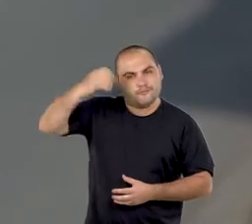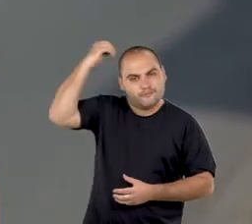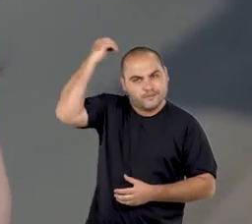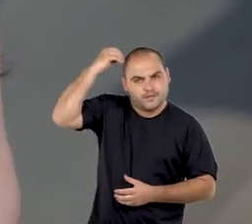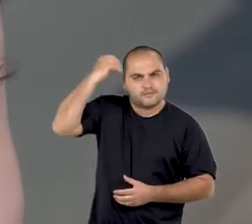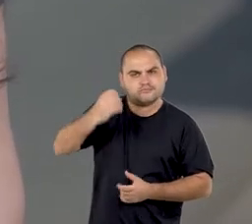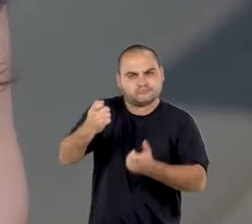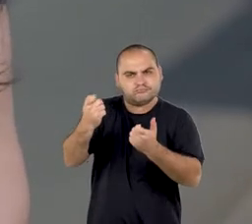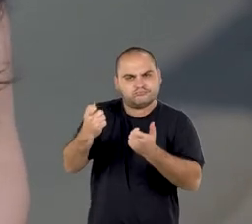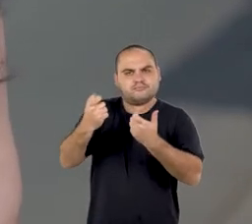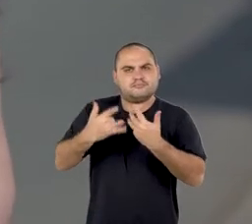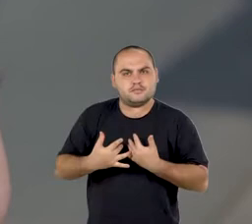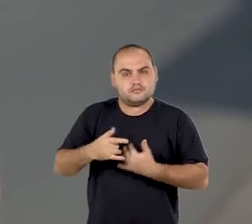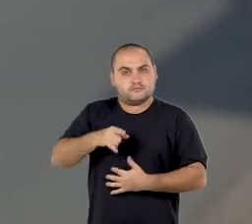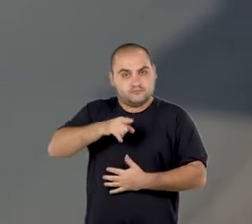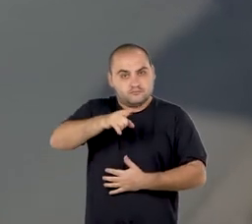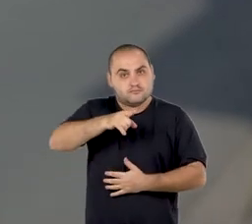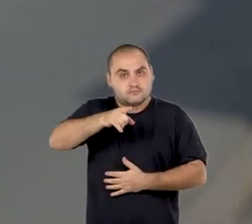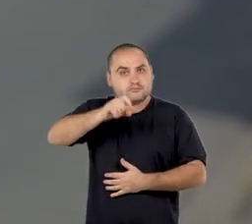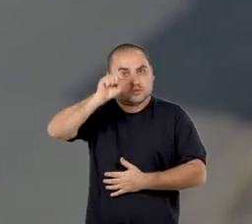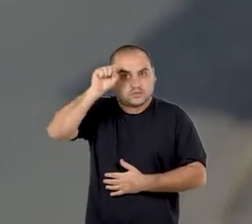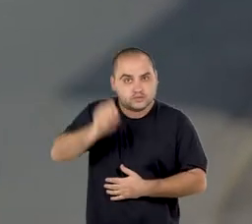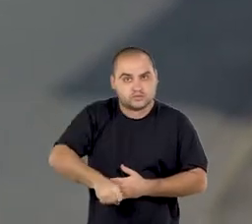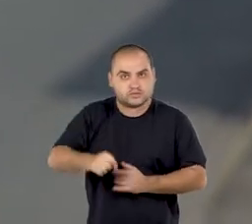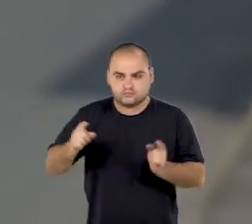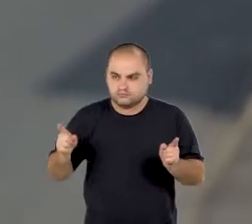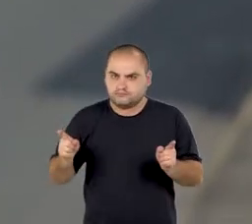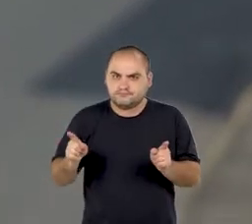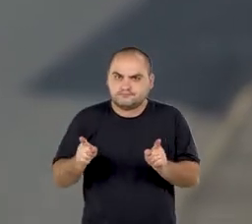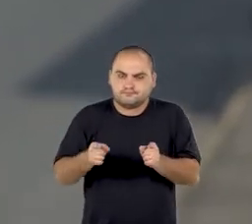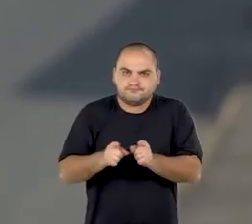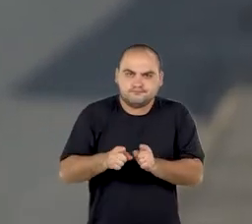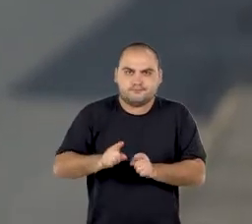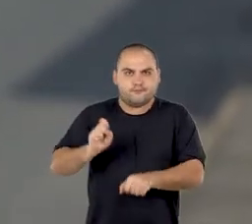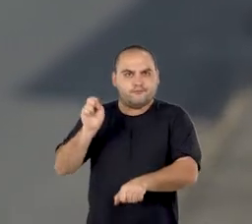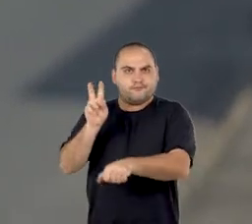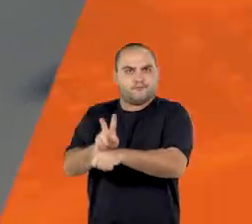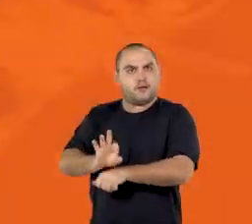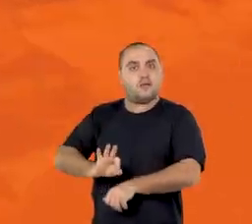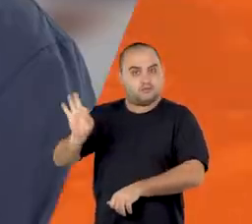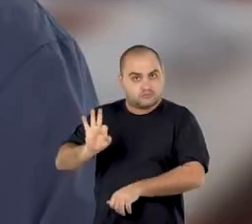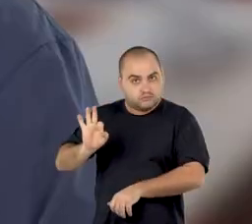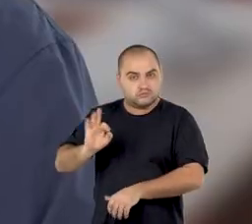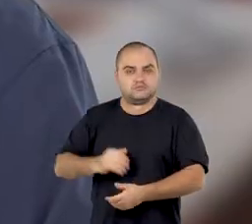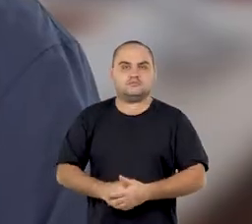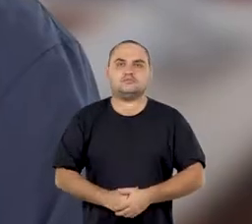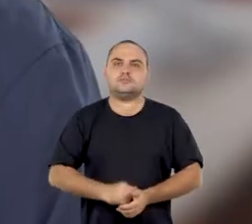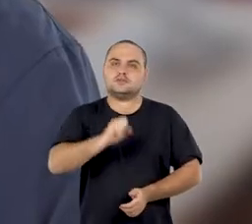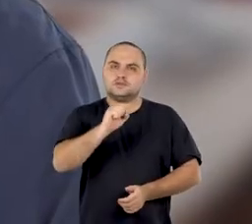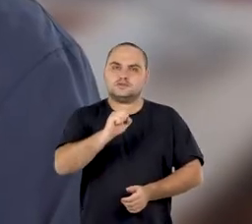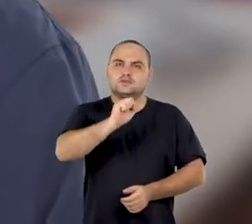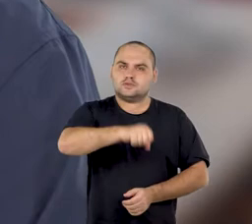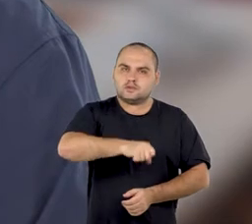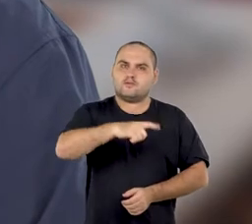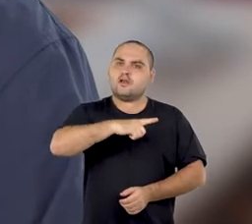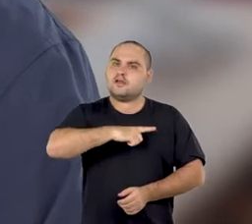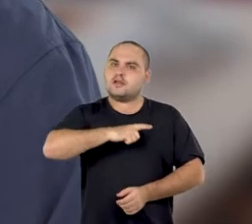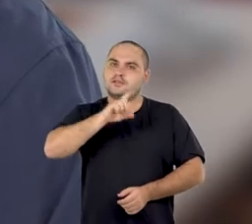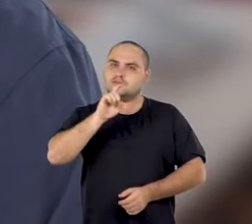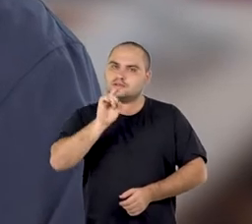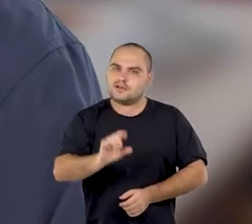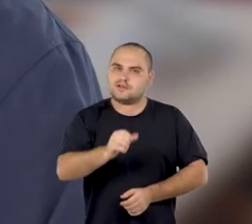Mafra, me diz uma coisa, você vai mesmo diminuir os cargos comissionados? Nós vamos governar com